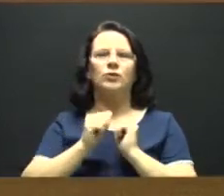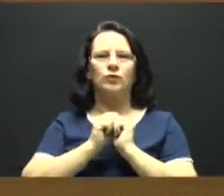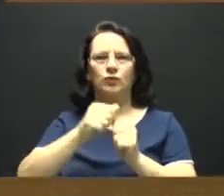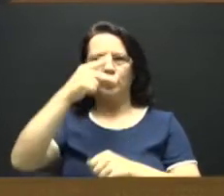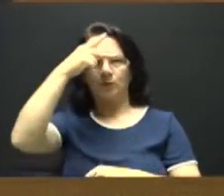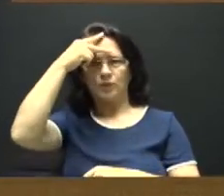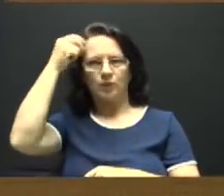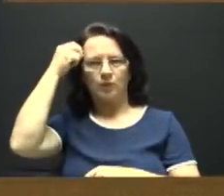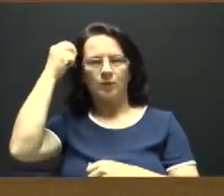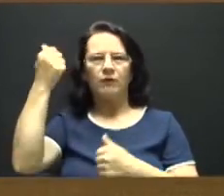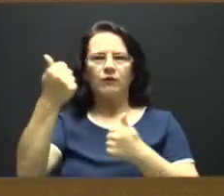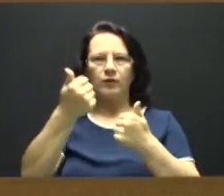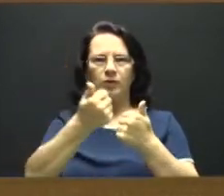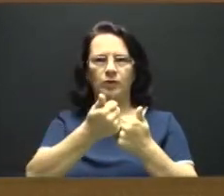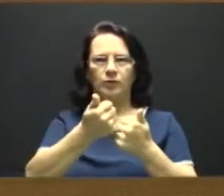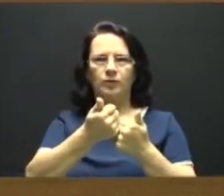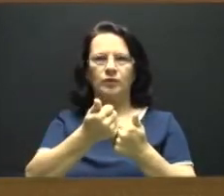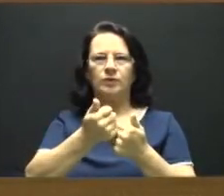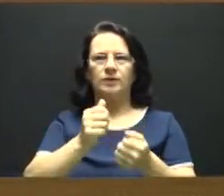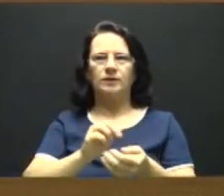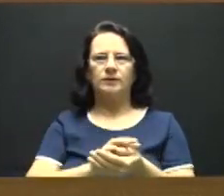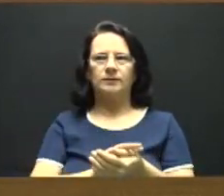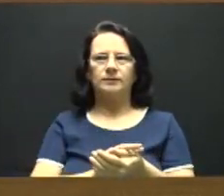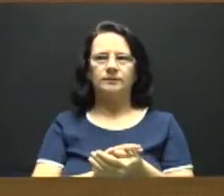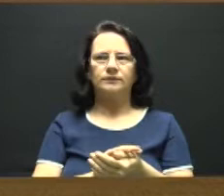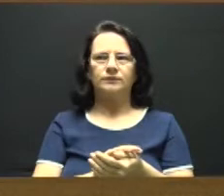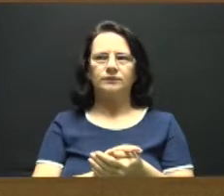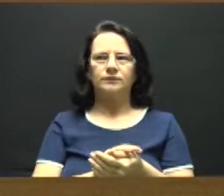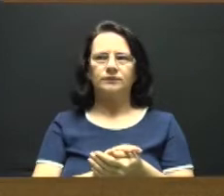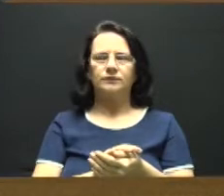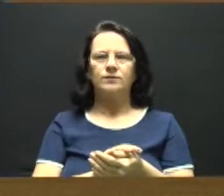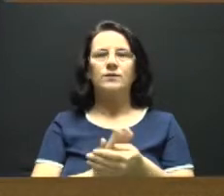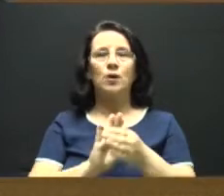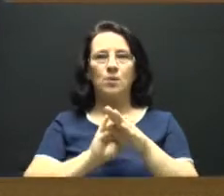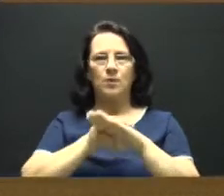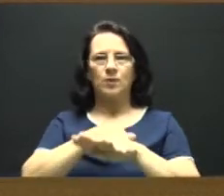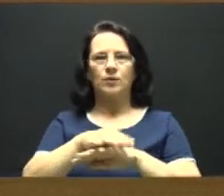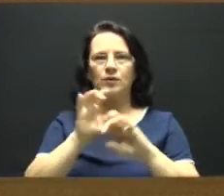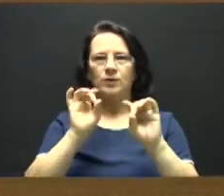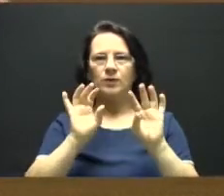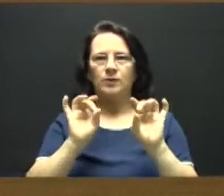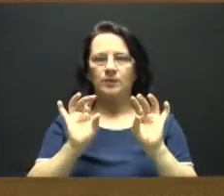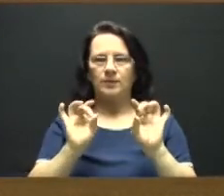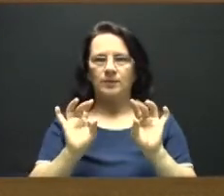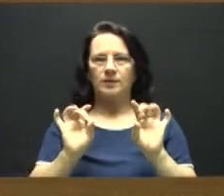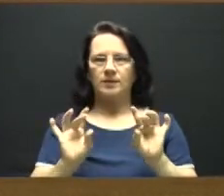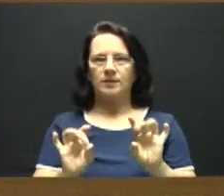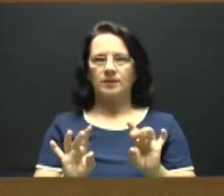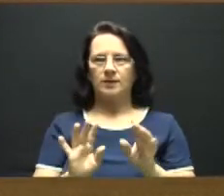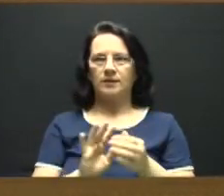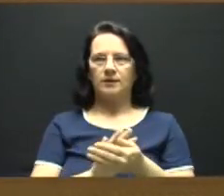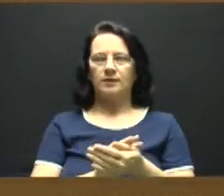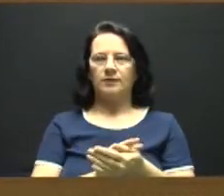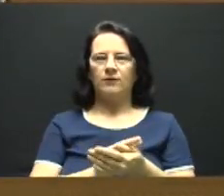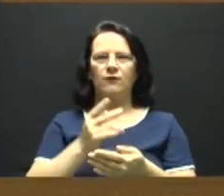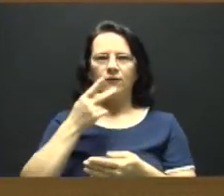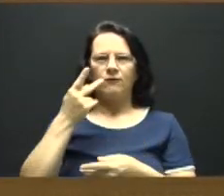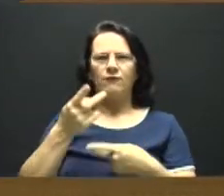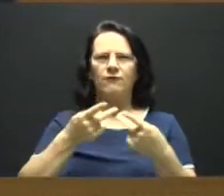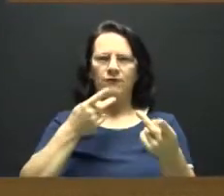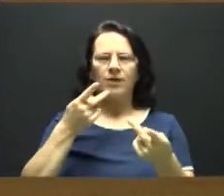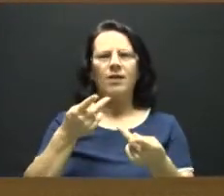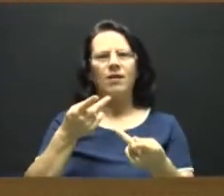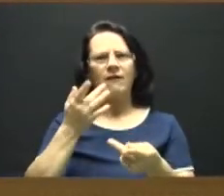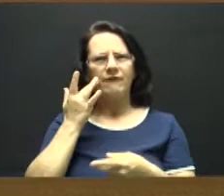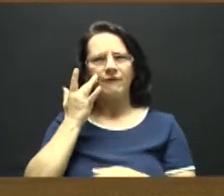estar por outros compromissos é é uma noite muito especial porque quando você fala falar é